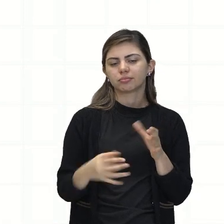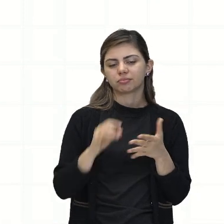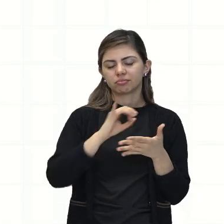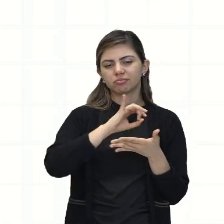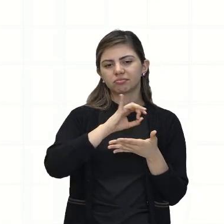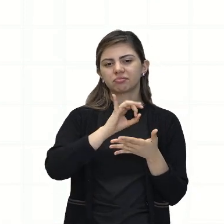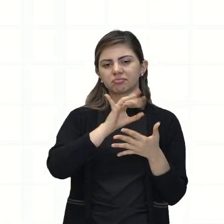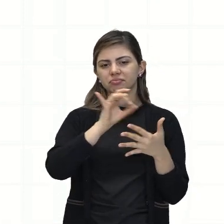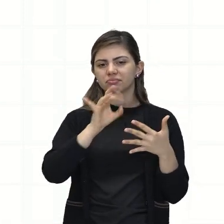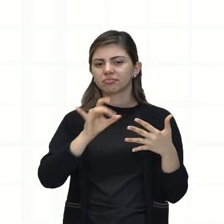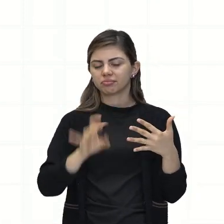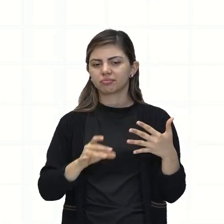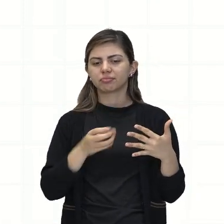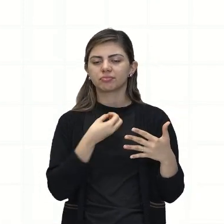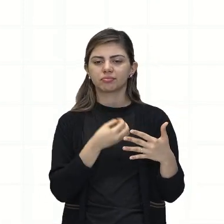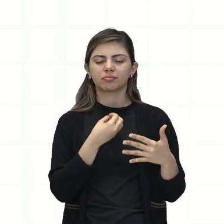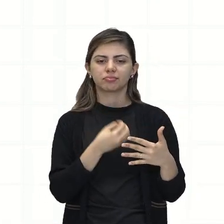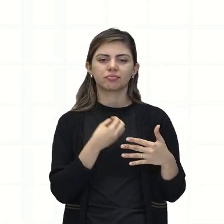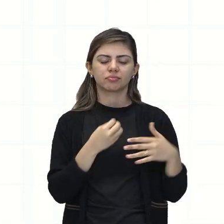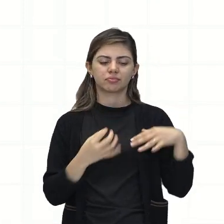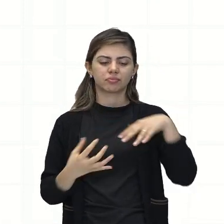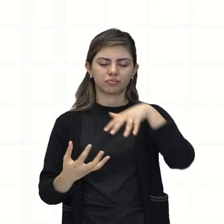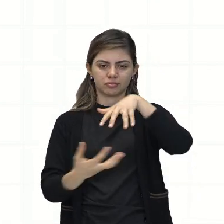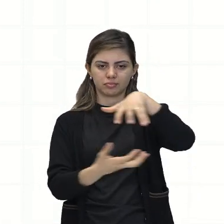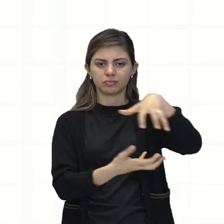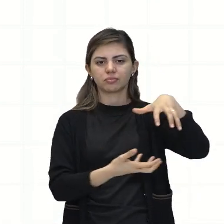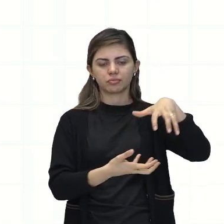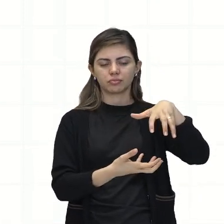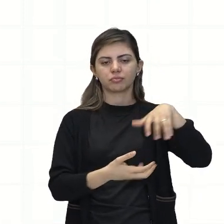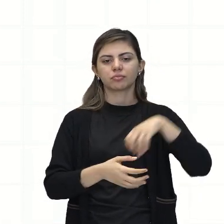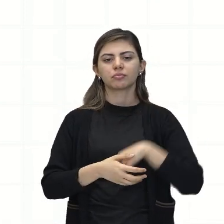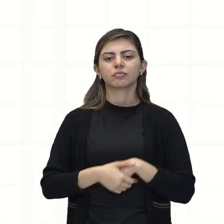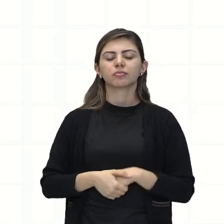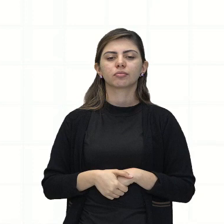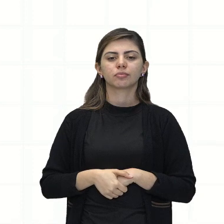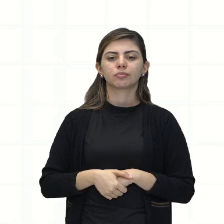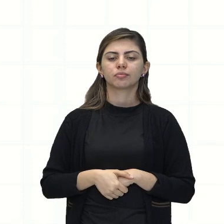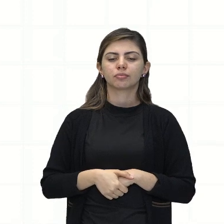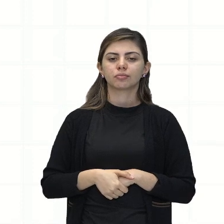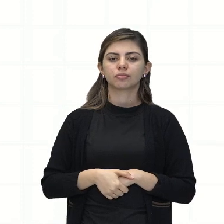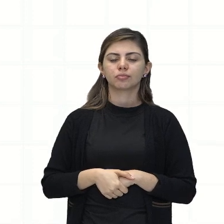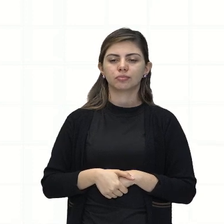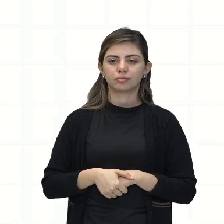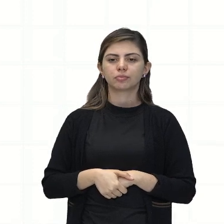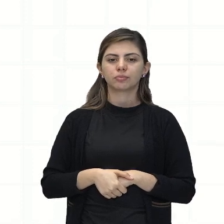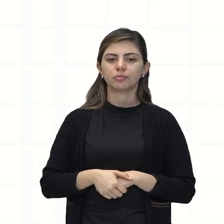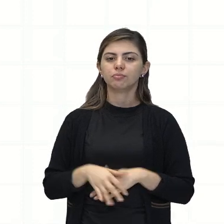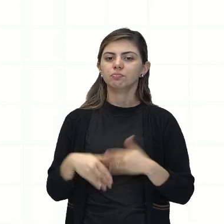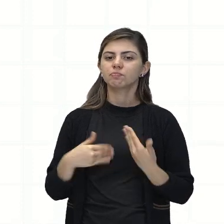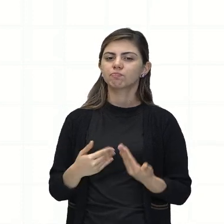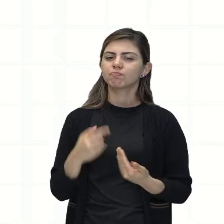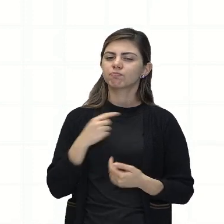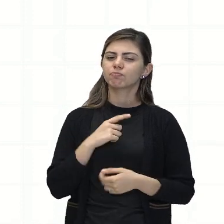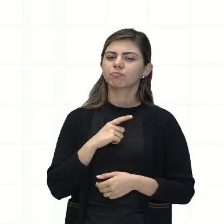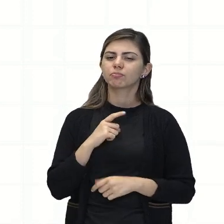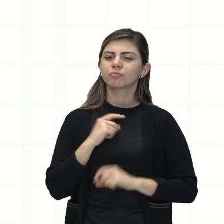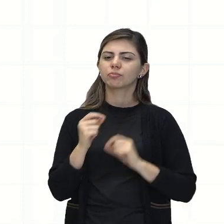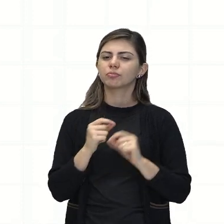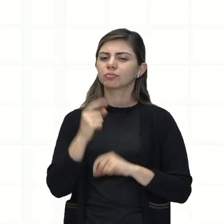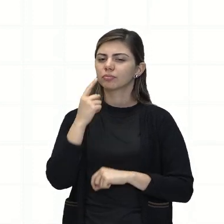vários seres vivos que há na natureza. E, ao contrário, nós temos ali uma